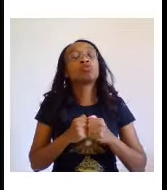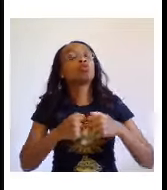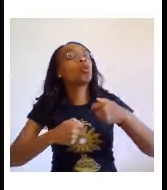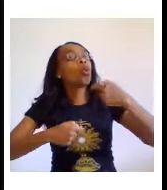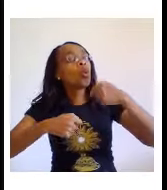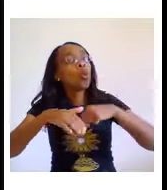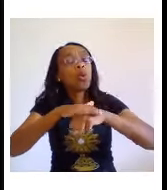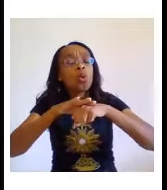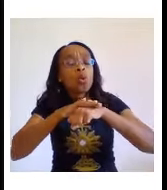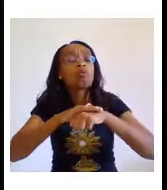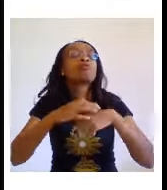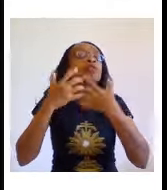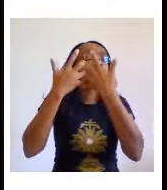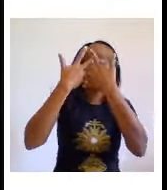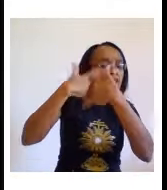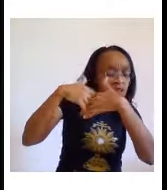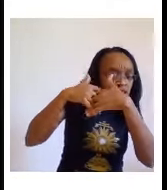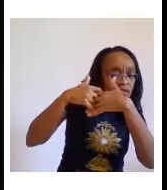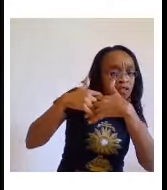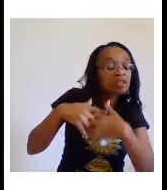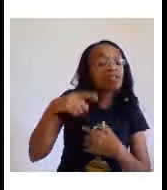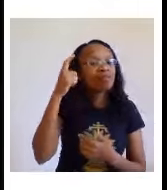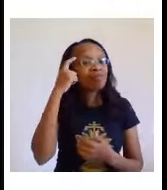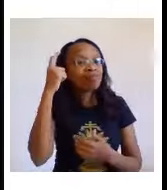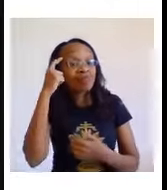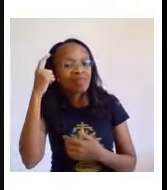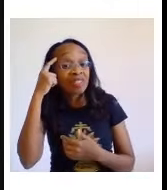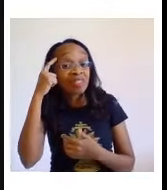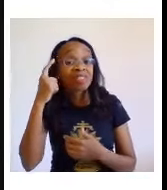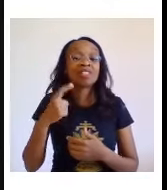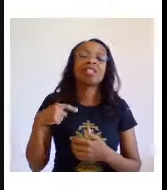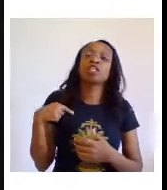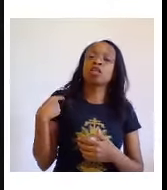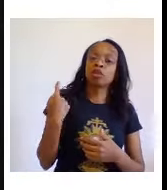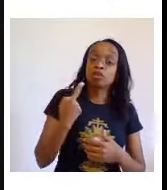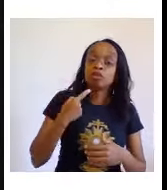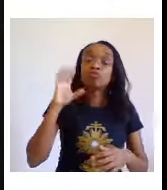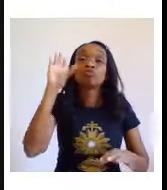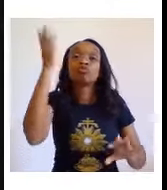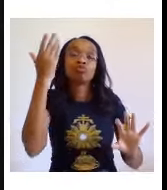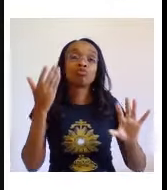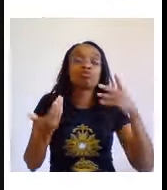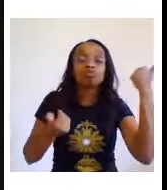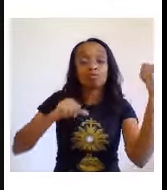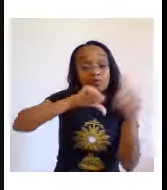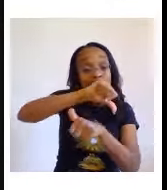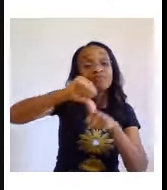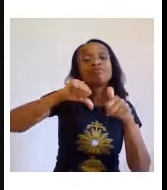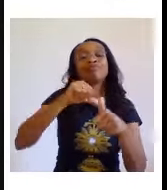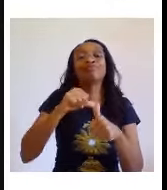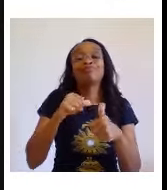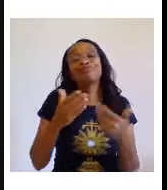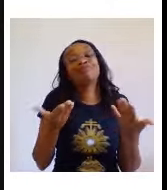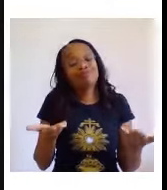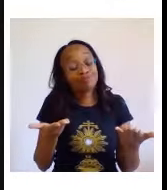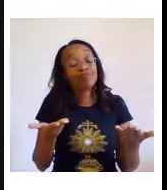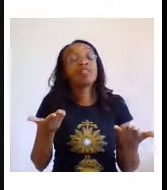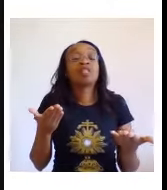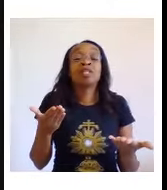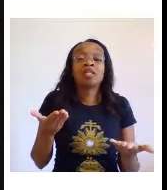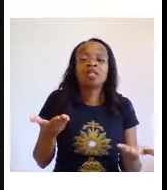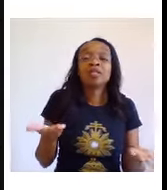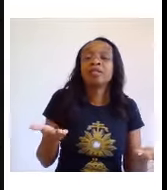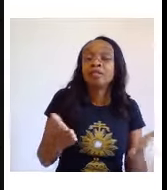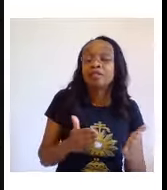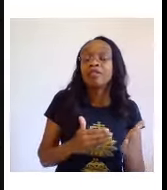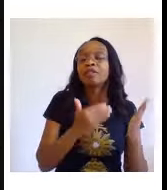conscientização para do qual essa nossa crise que a gente está vivenciando, e que, como o